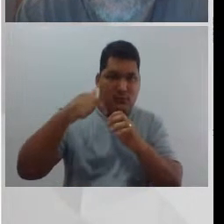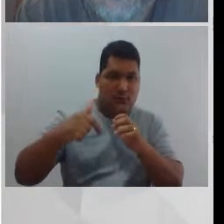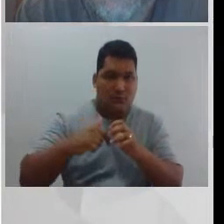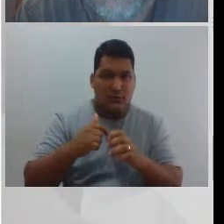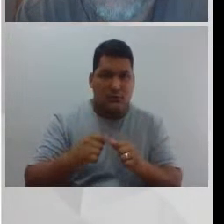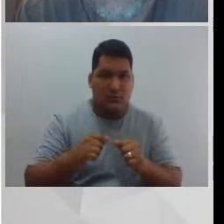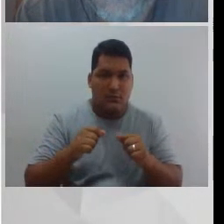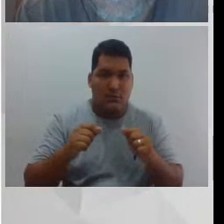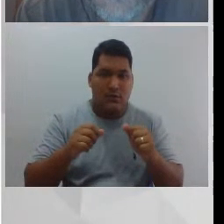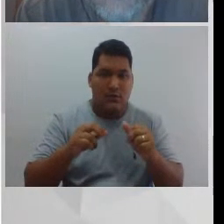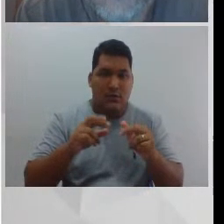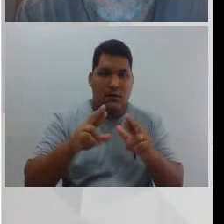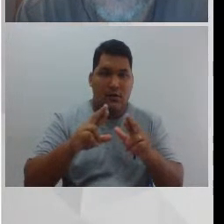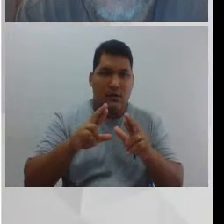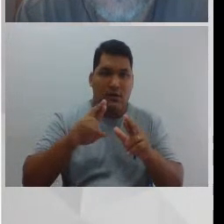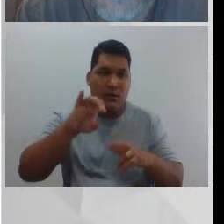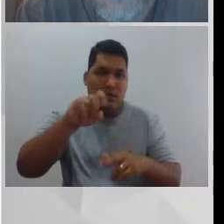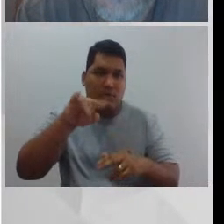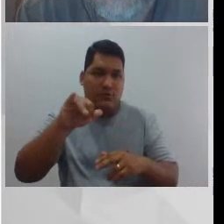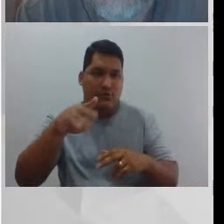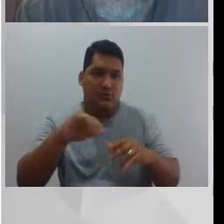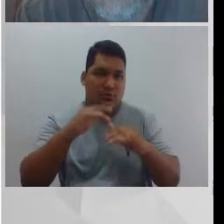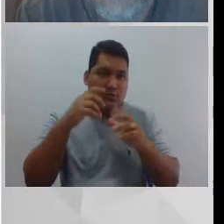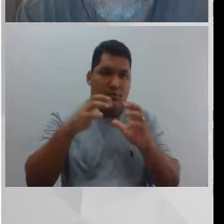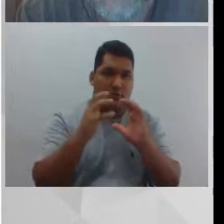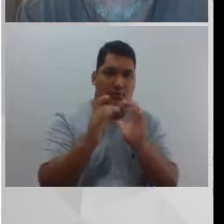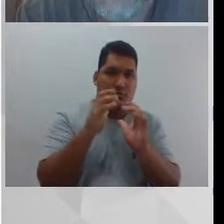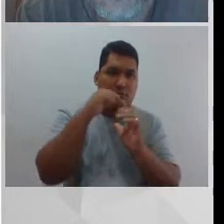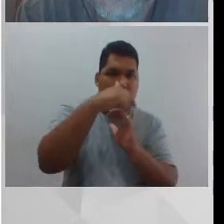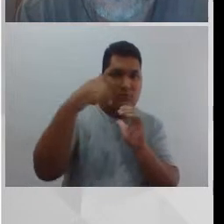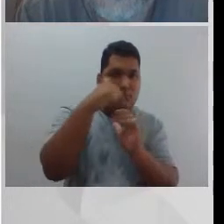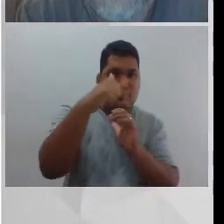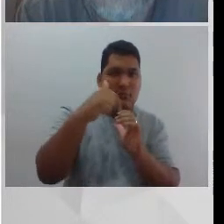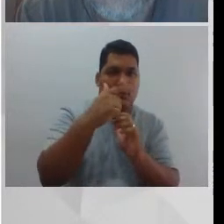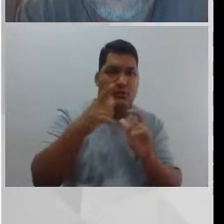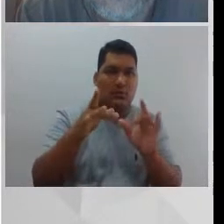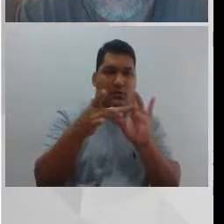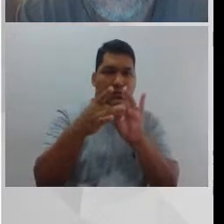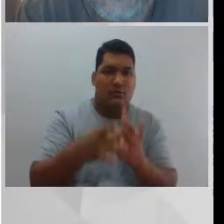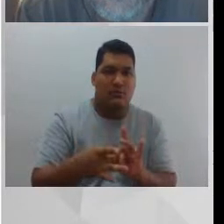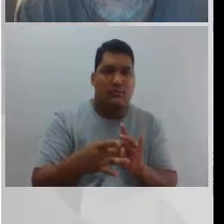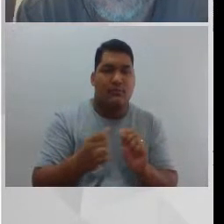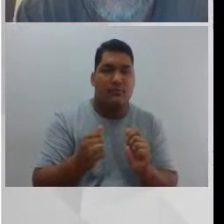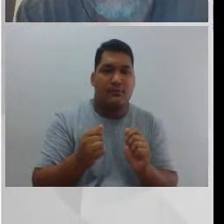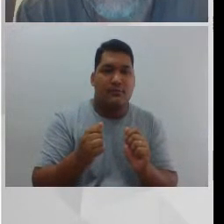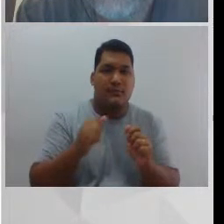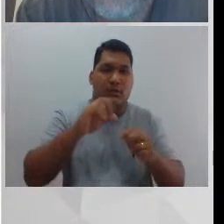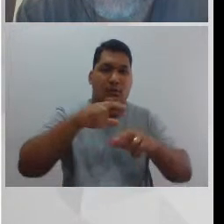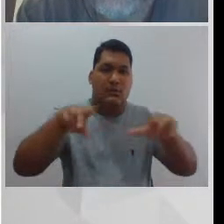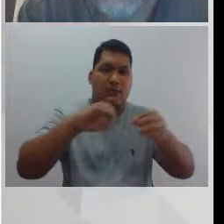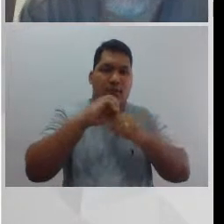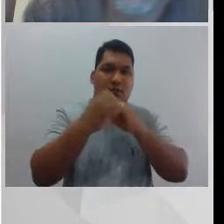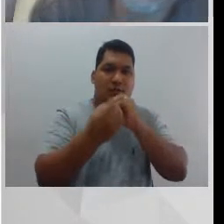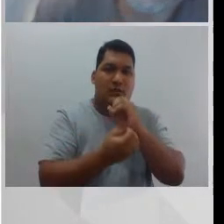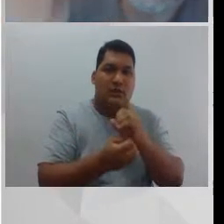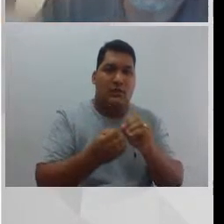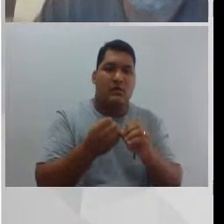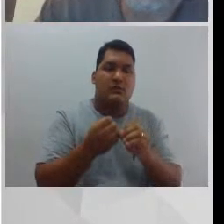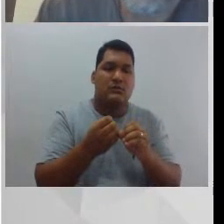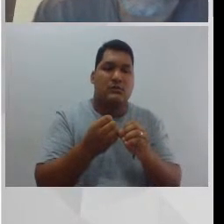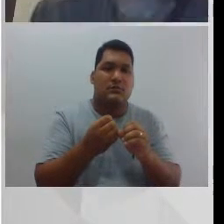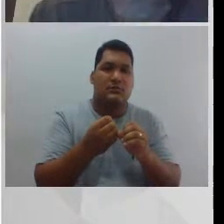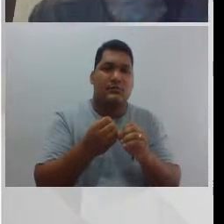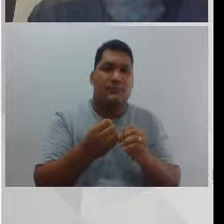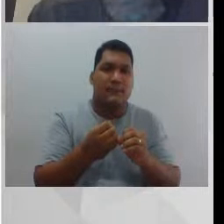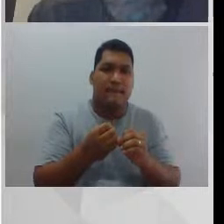né, do cérebro. Então começou os estudos sobre as células nervosas, né?